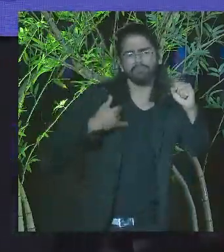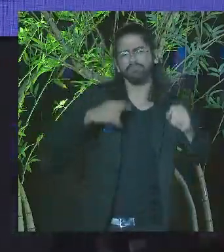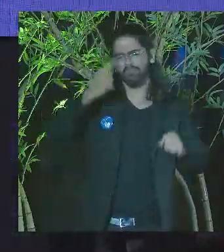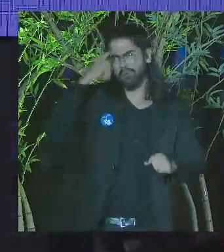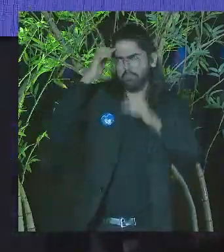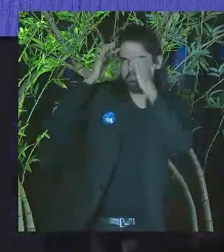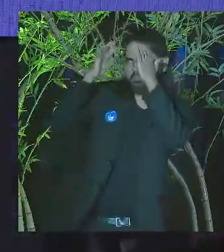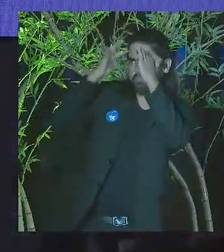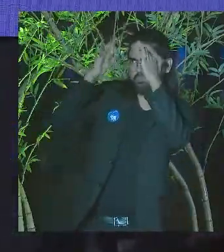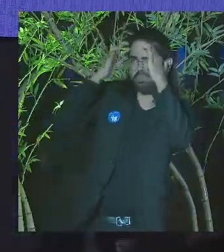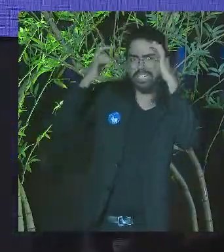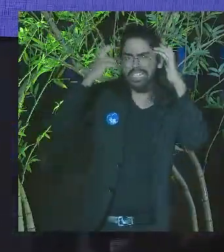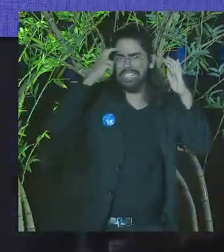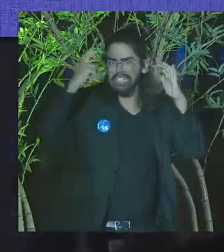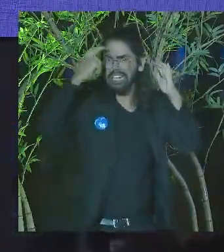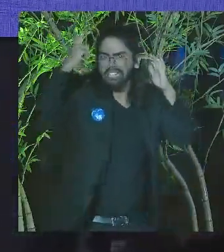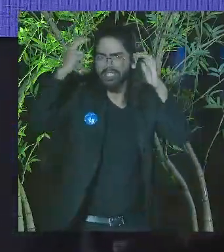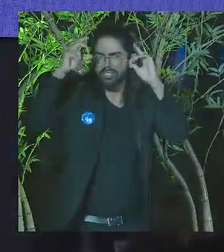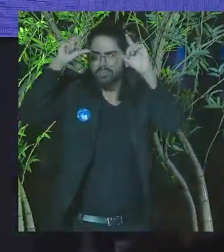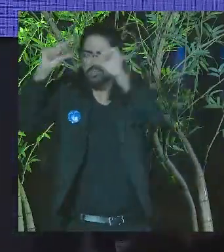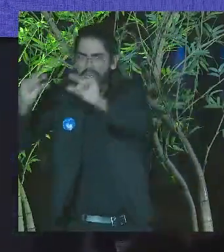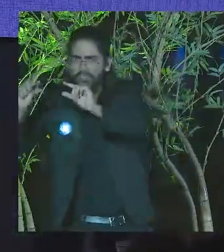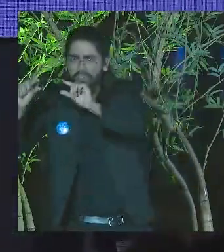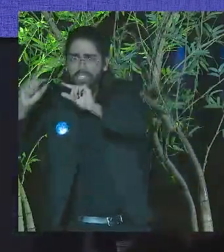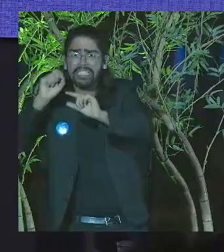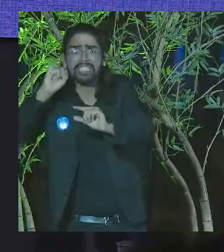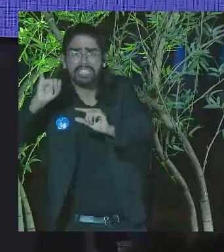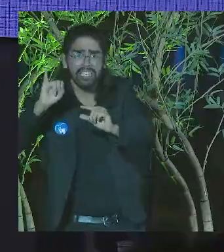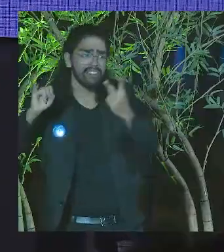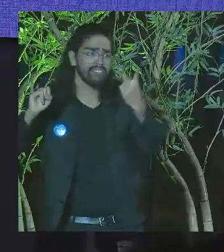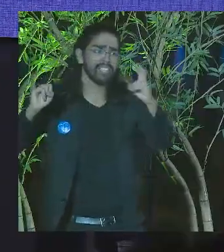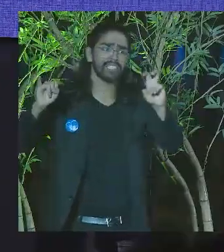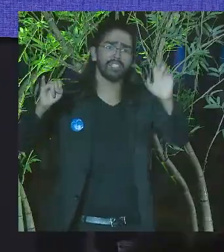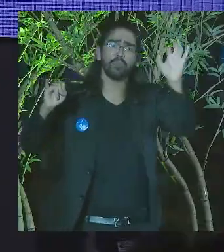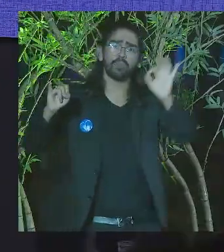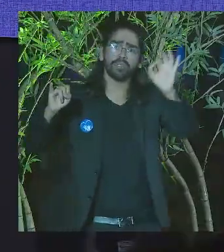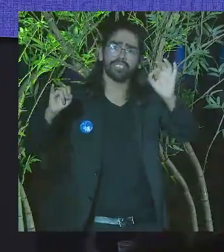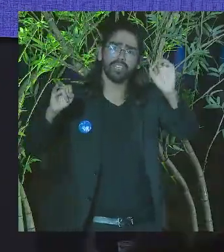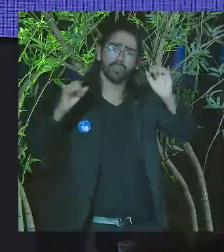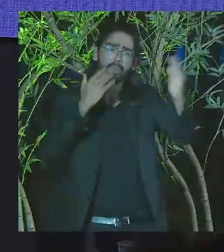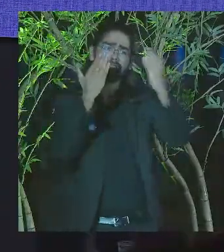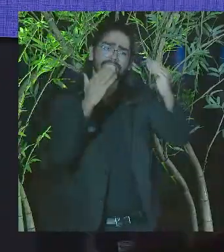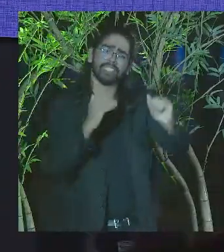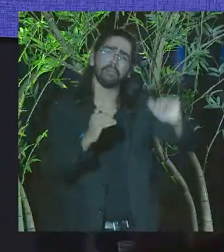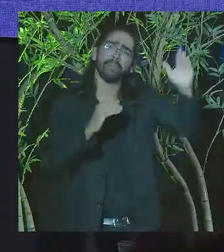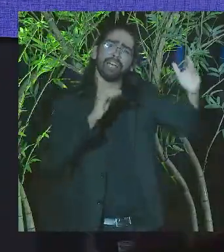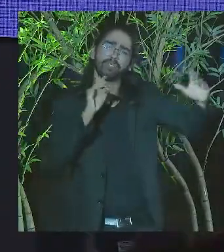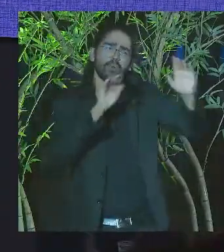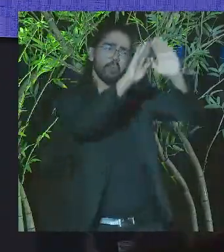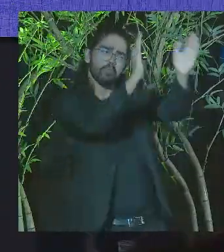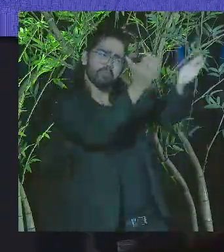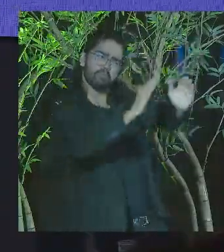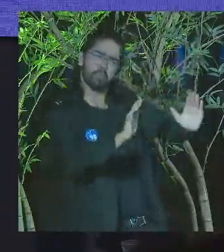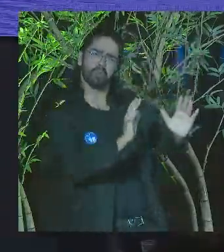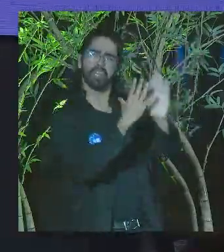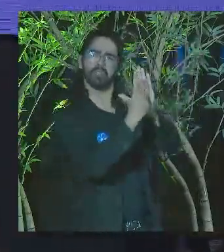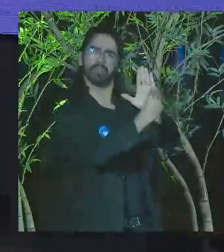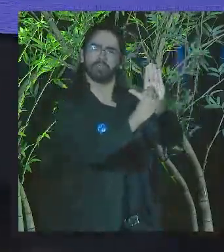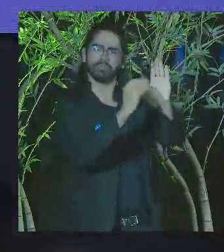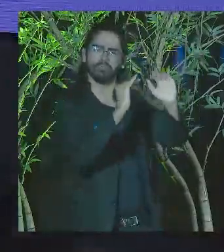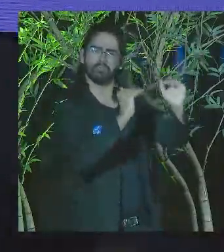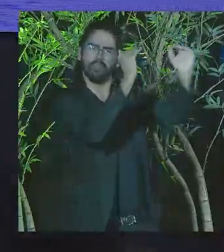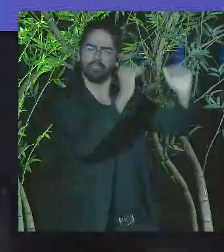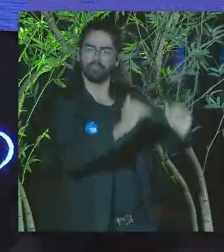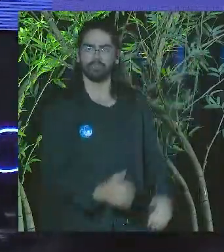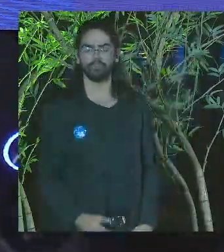inteligente se isso as deixasse 25% mais parecida com esse tal de padrão. Eu sou professora, casada com um